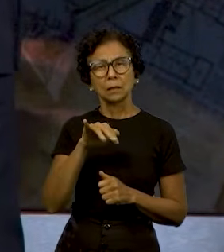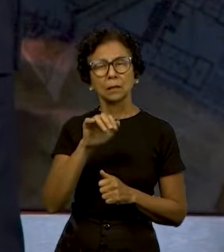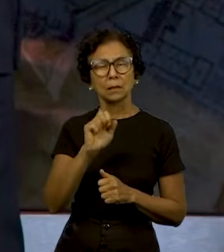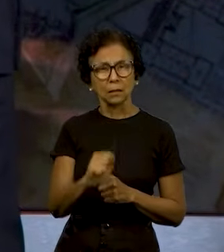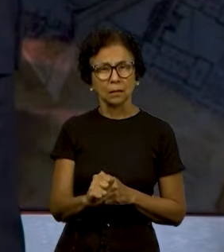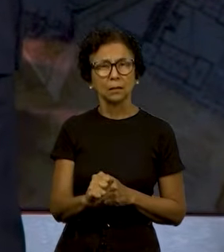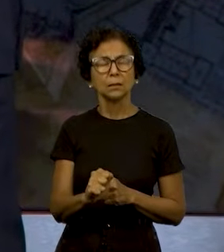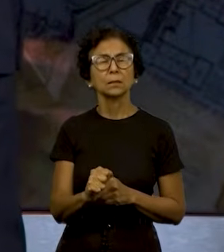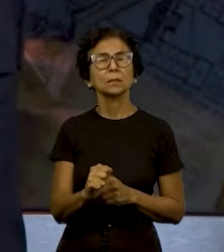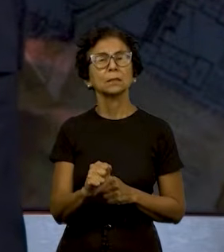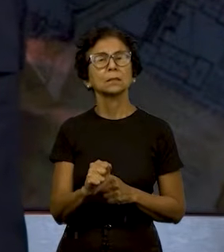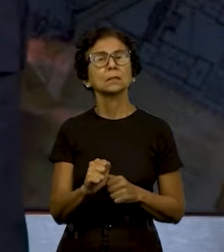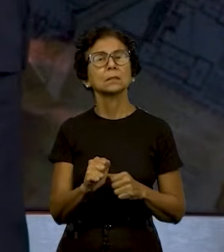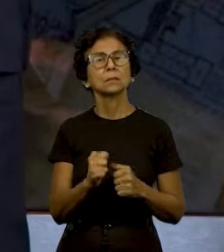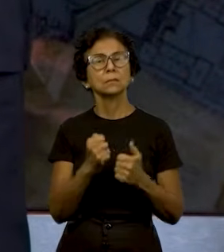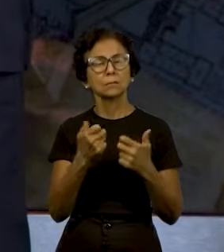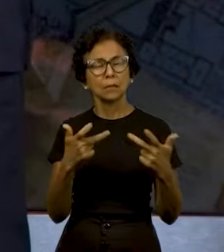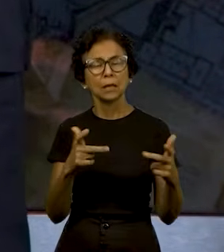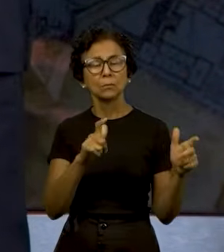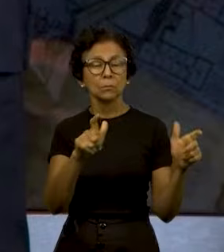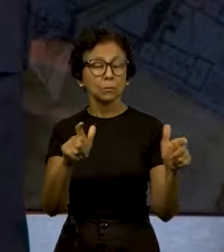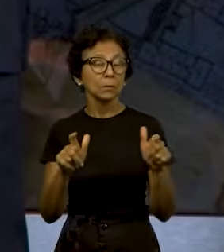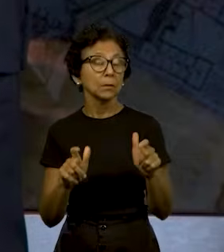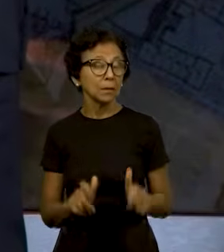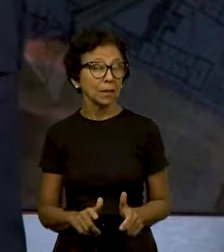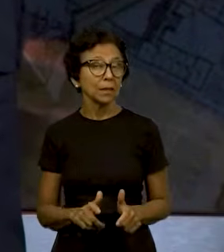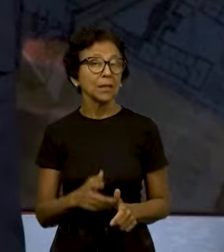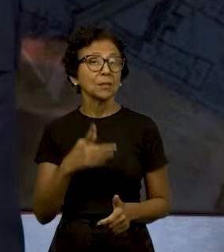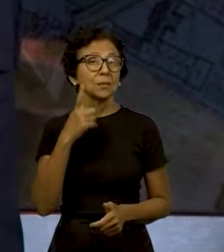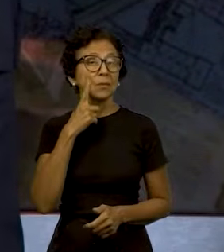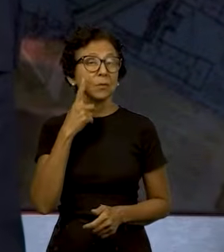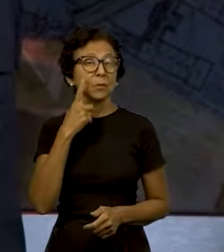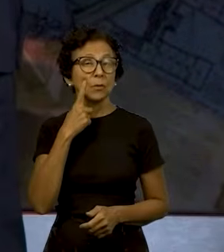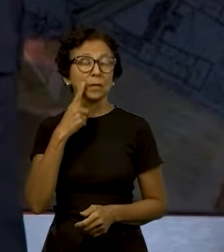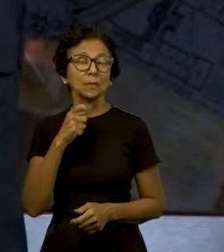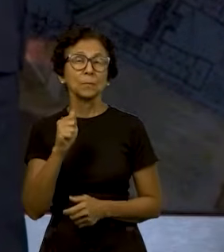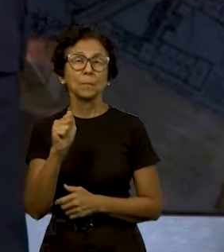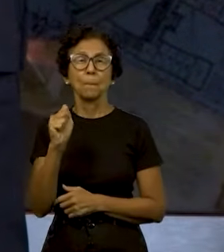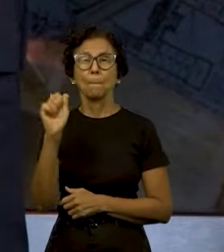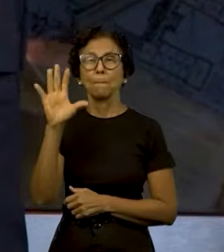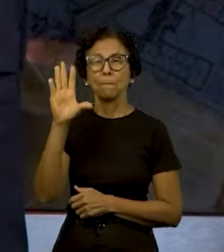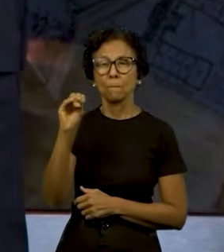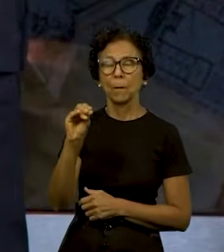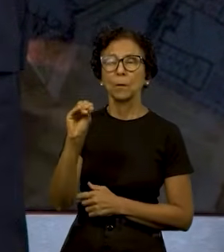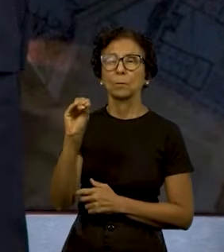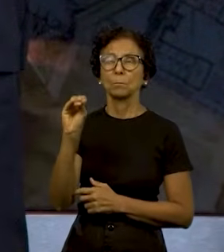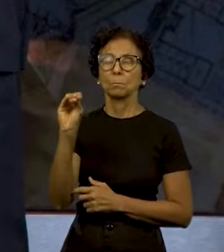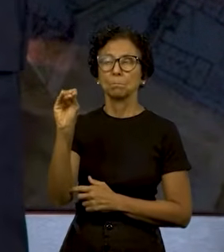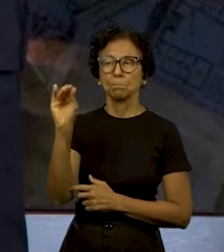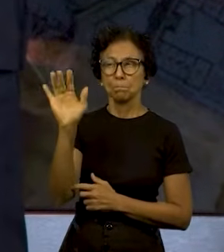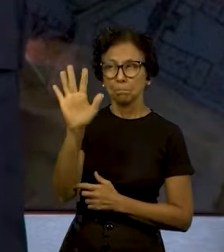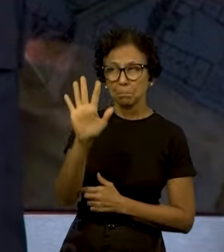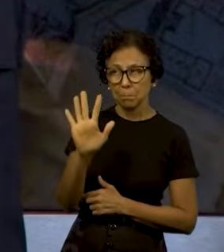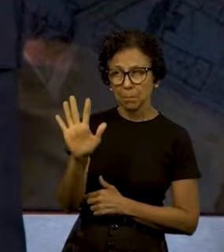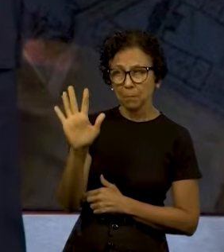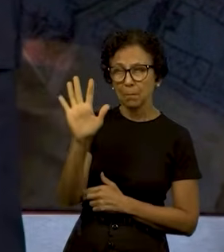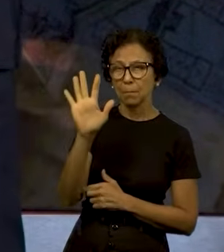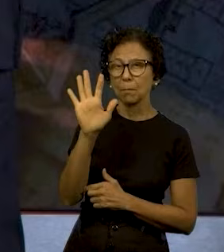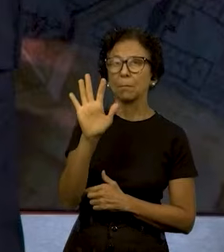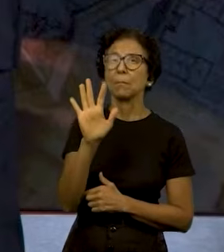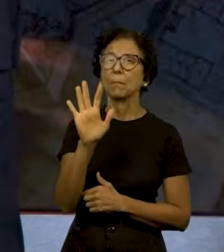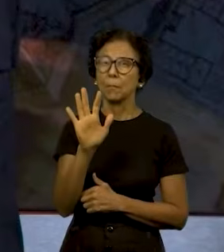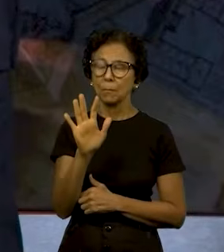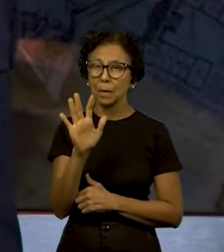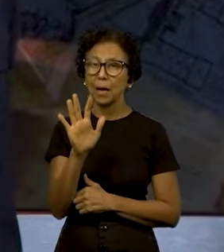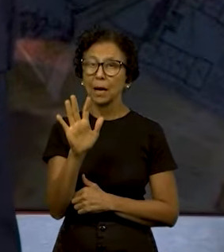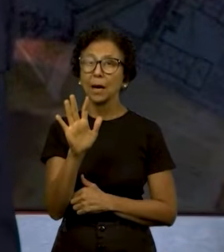estes episódios onde nós vamos encontrar fotos, mapas, ilustrações que